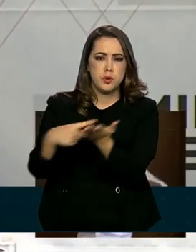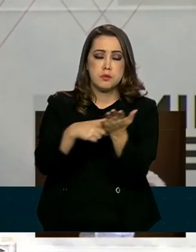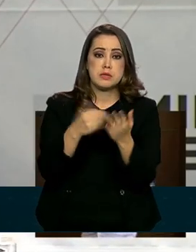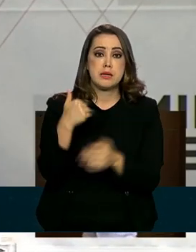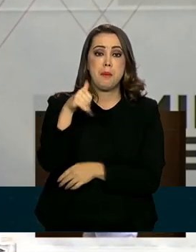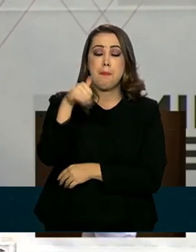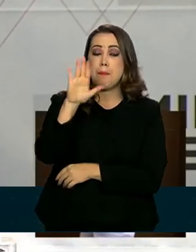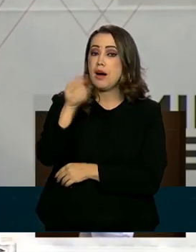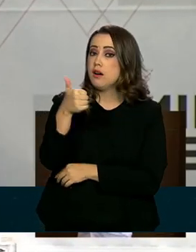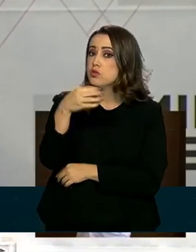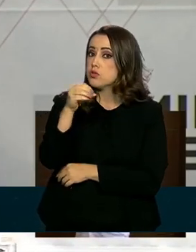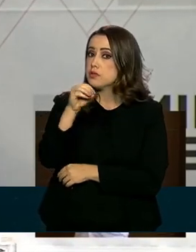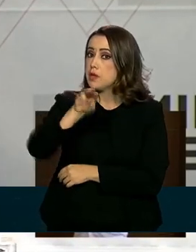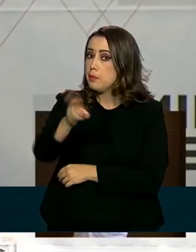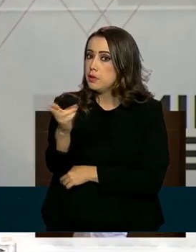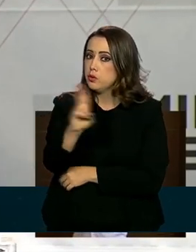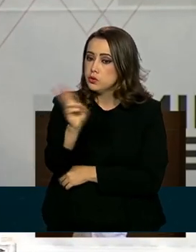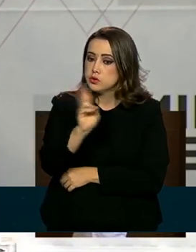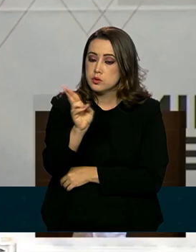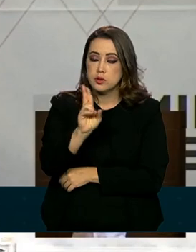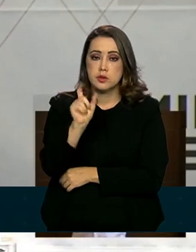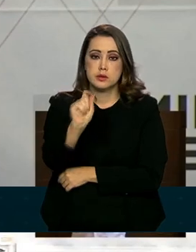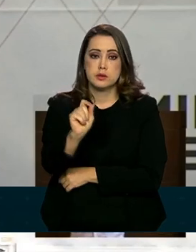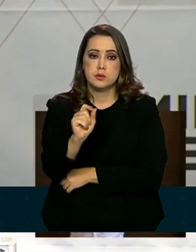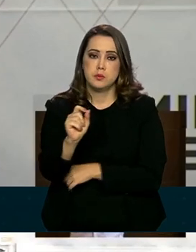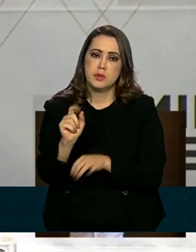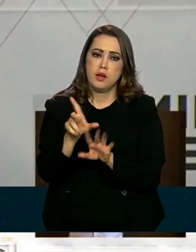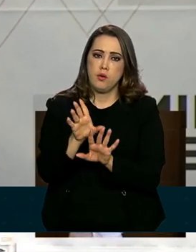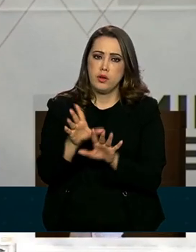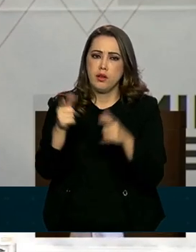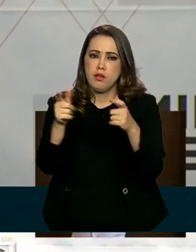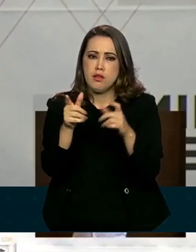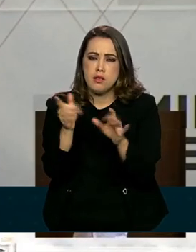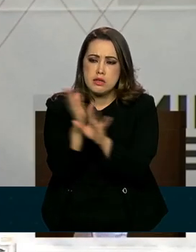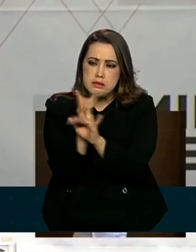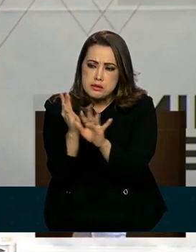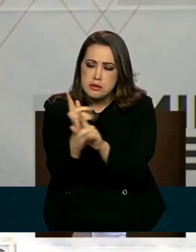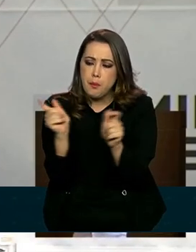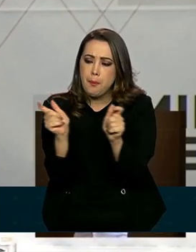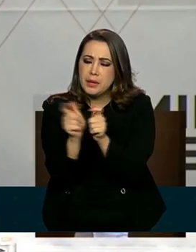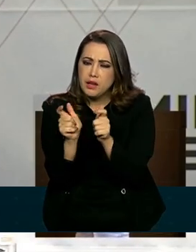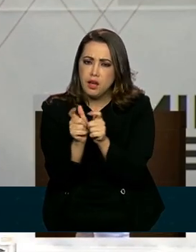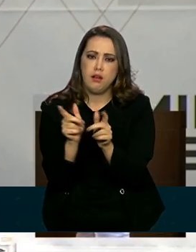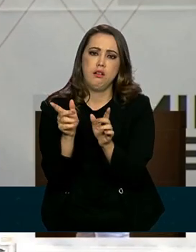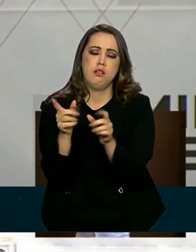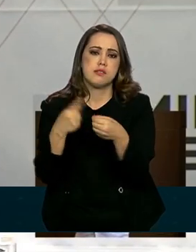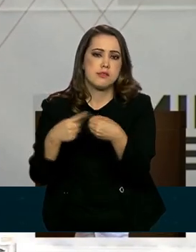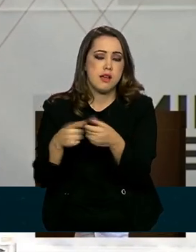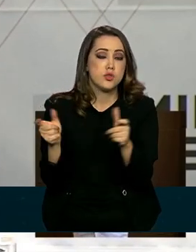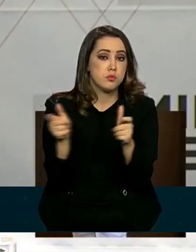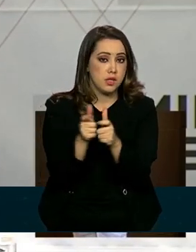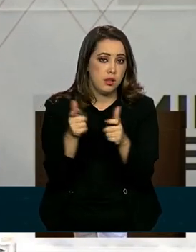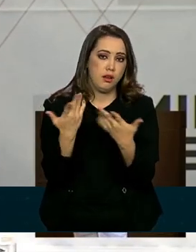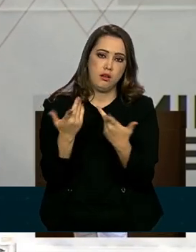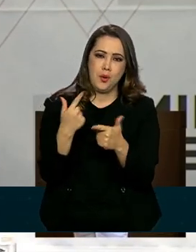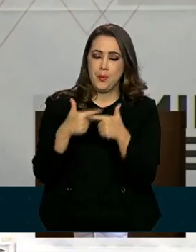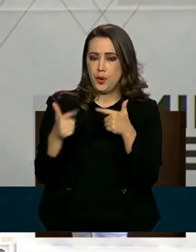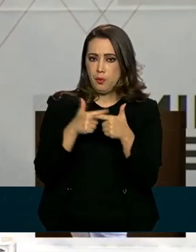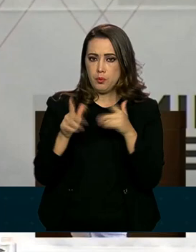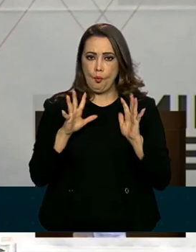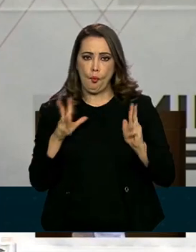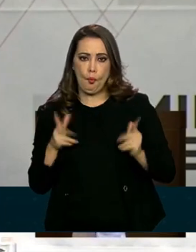100 milhões de reais para resolver em pequenos municípios do Estado de Minas Gerais questões de